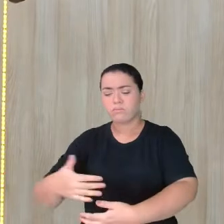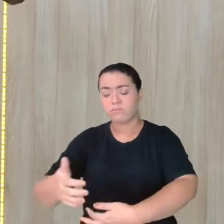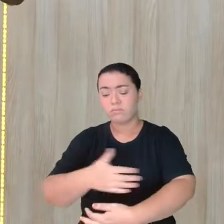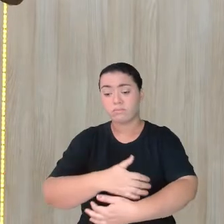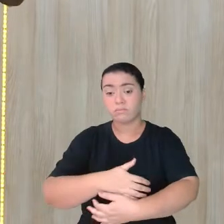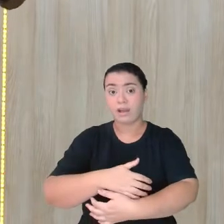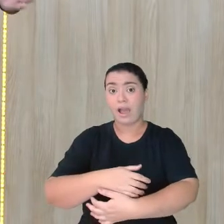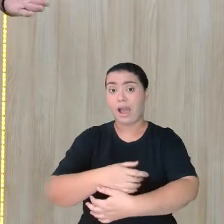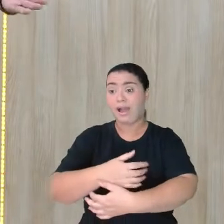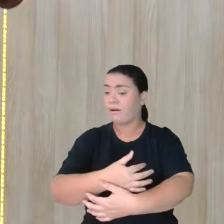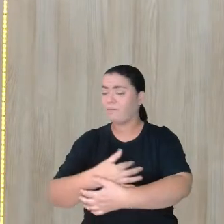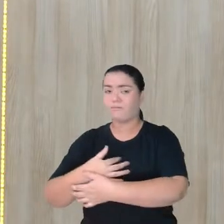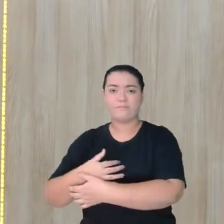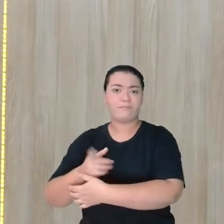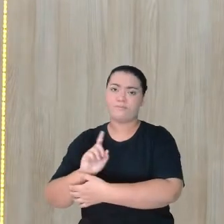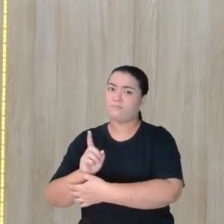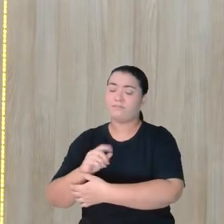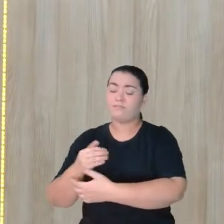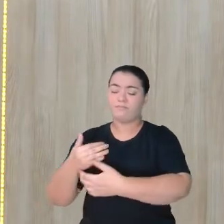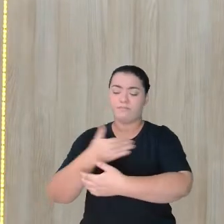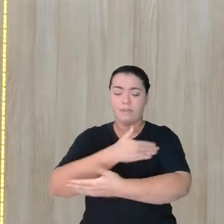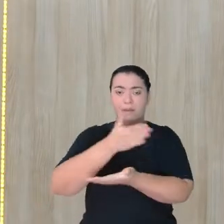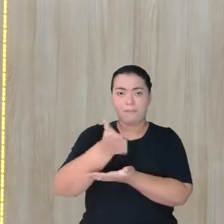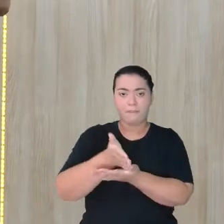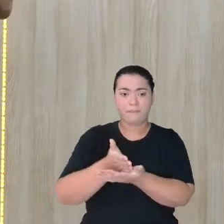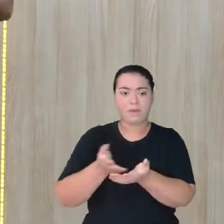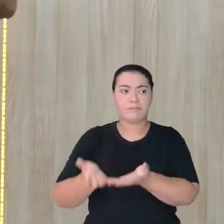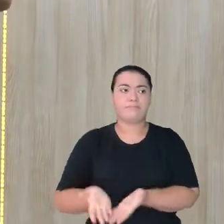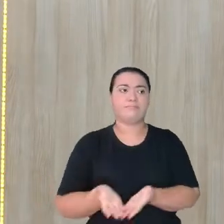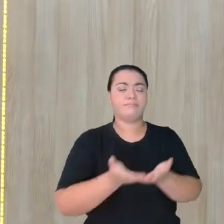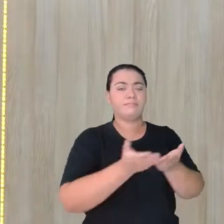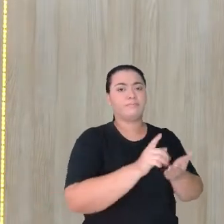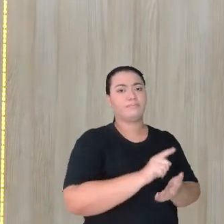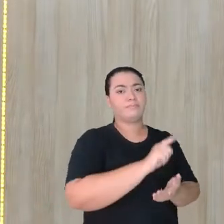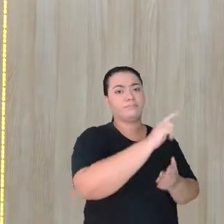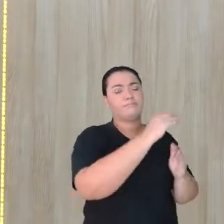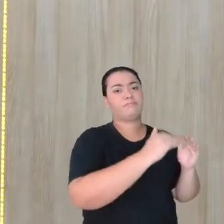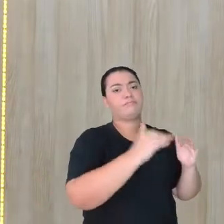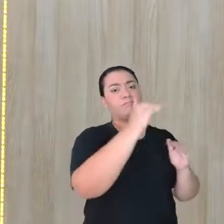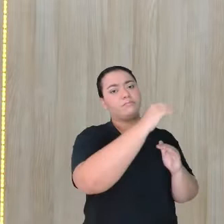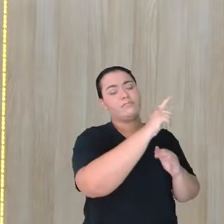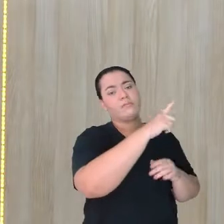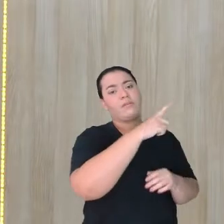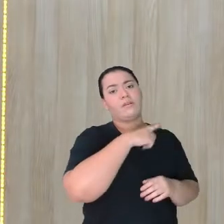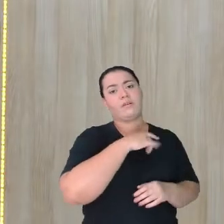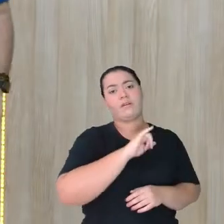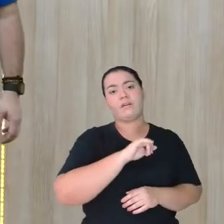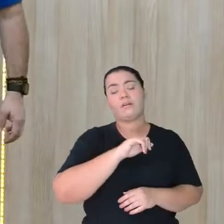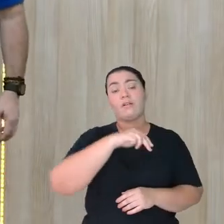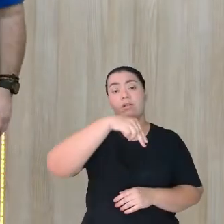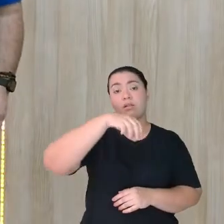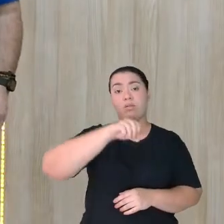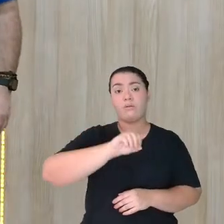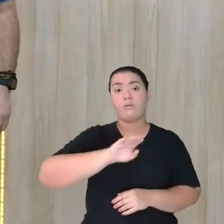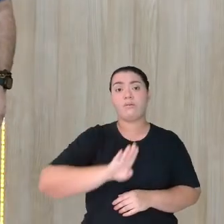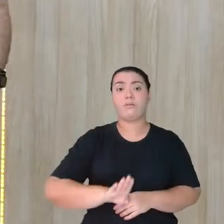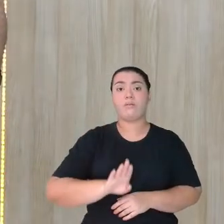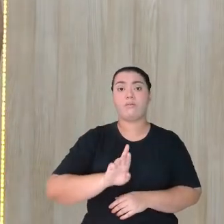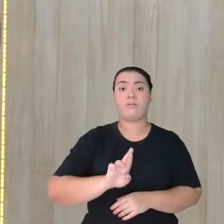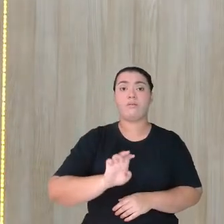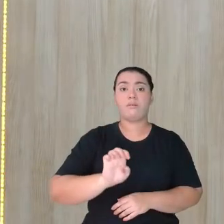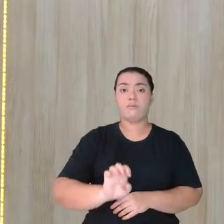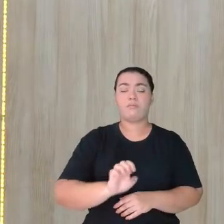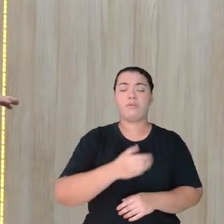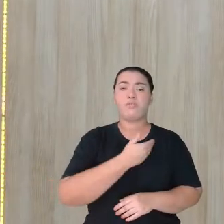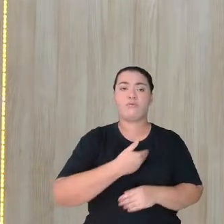parte dessa colheita e repassar aí para os nobres, né? Repassar